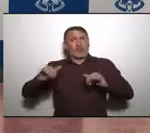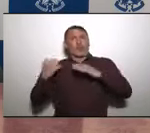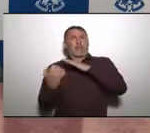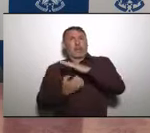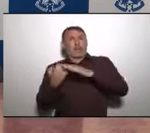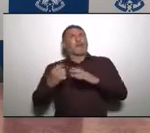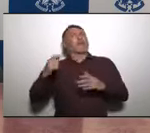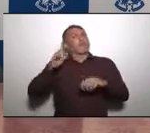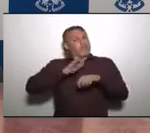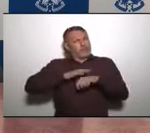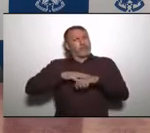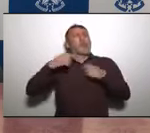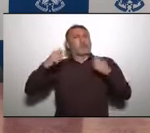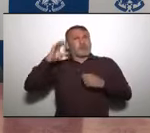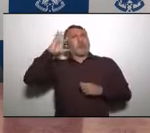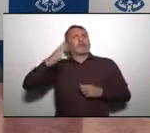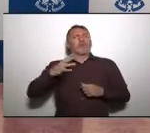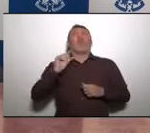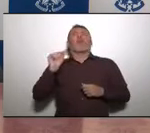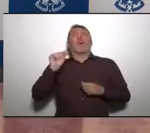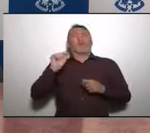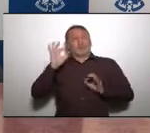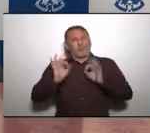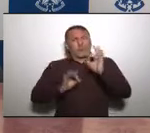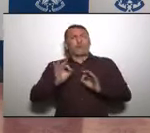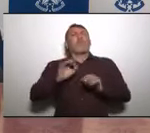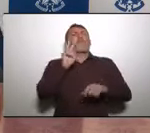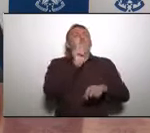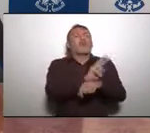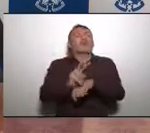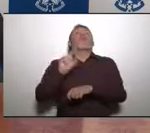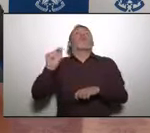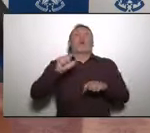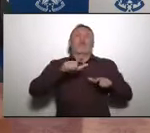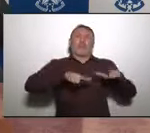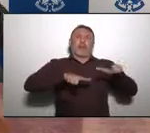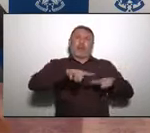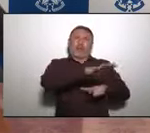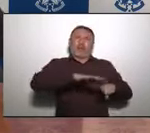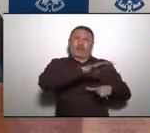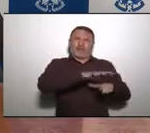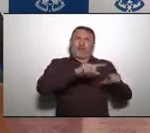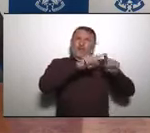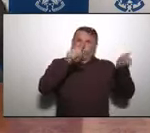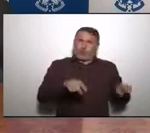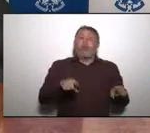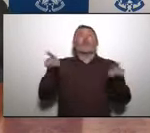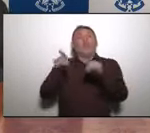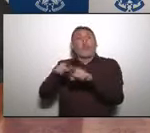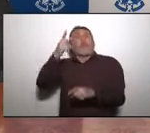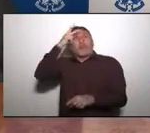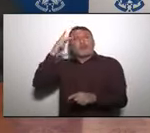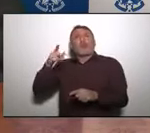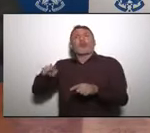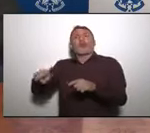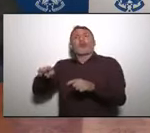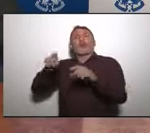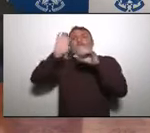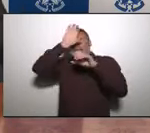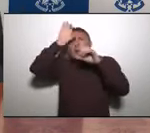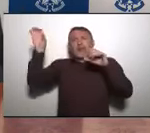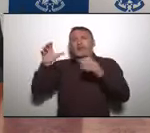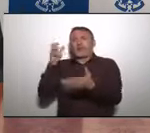tome medidas que proteja seus servidores e proteja quem vai lá fazer as compras. Não podemos só